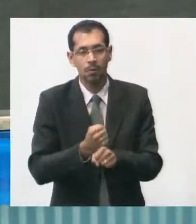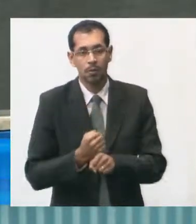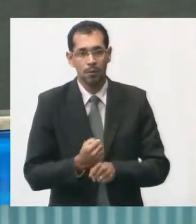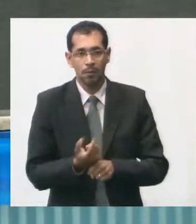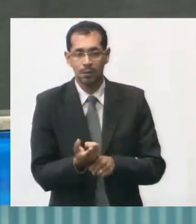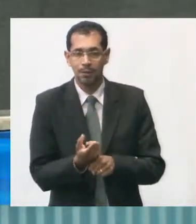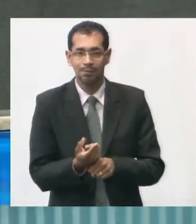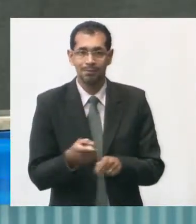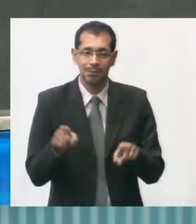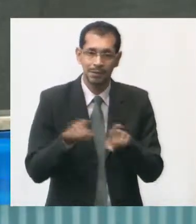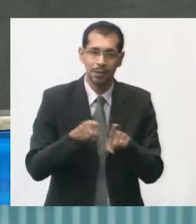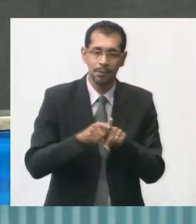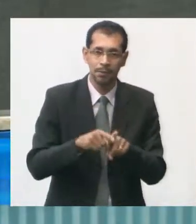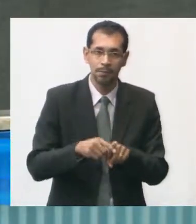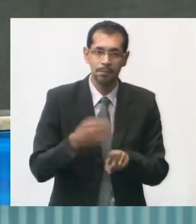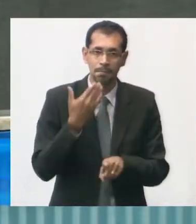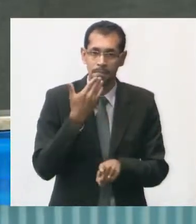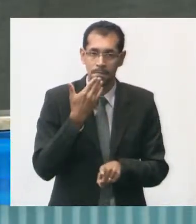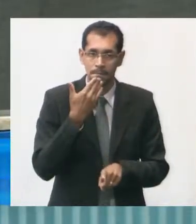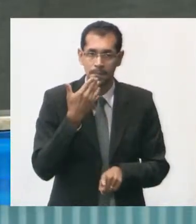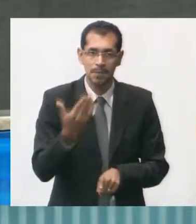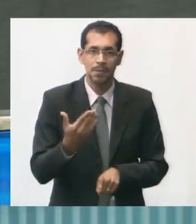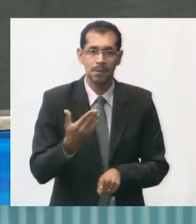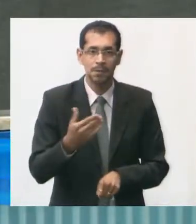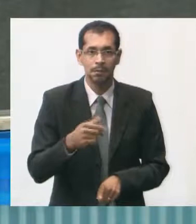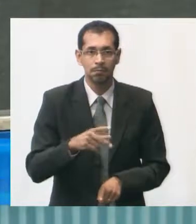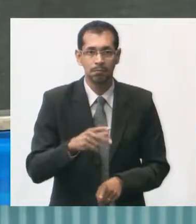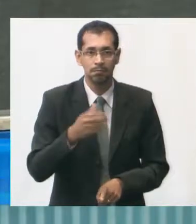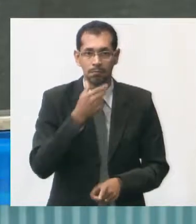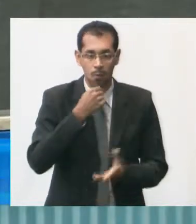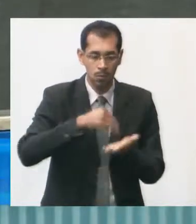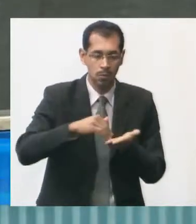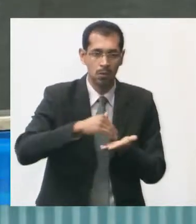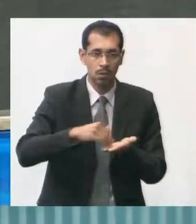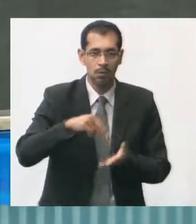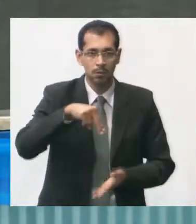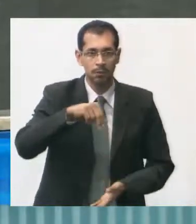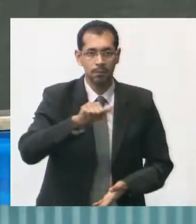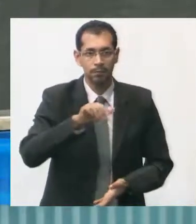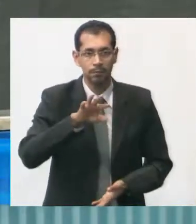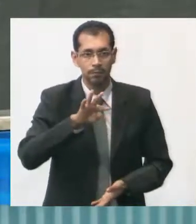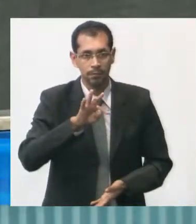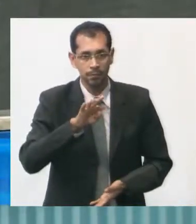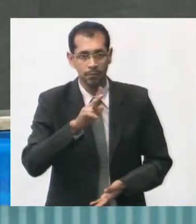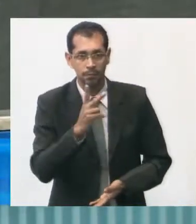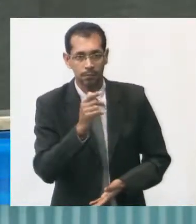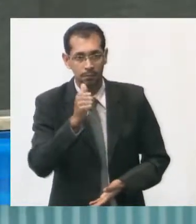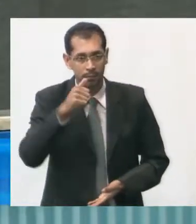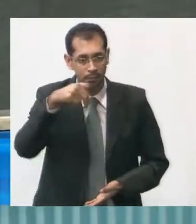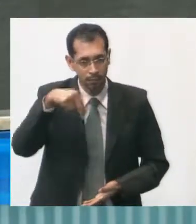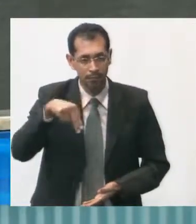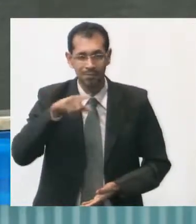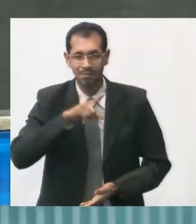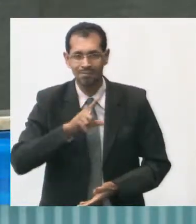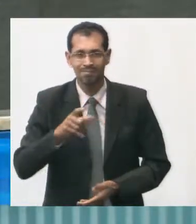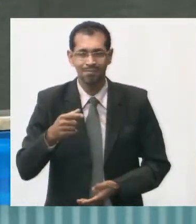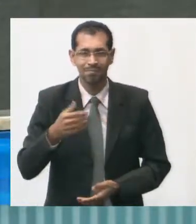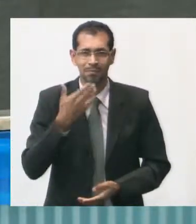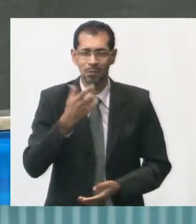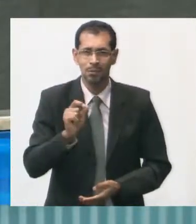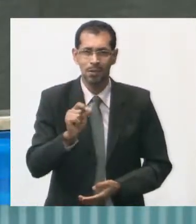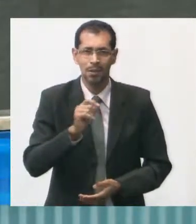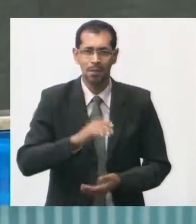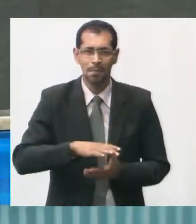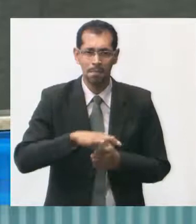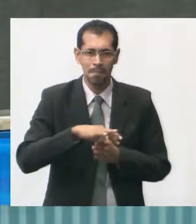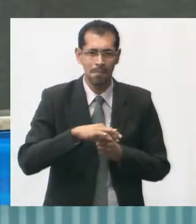Natan, secretário da Central de Serviços, que envie uma equipe a esse local para averiguar, para verificar. E